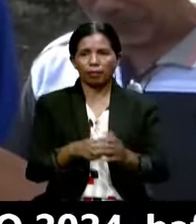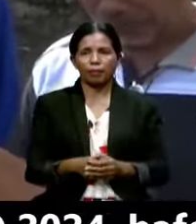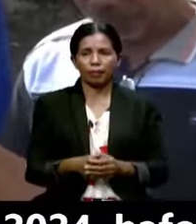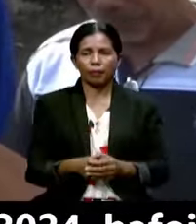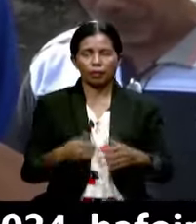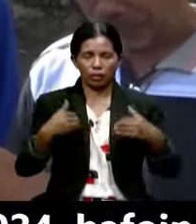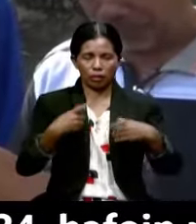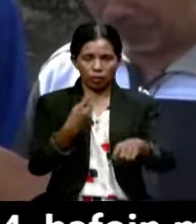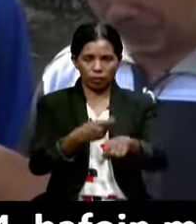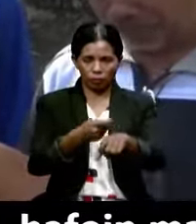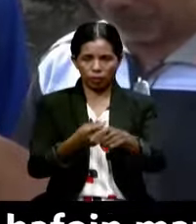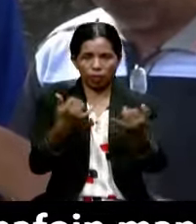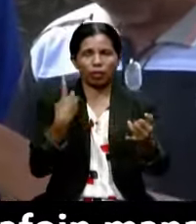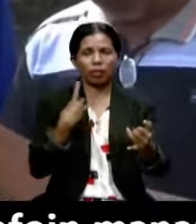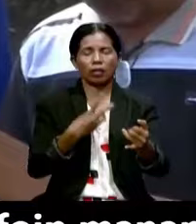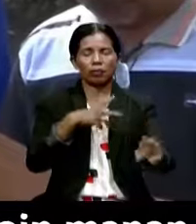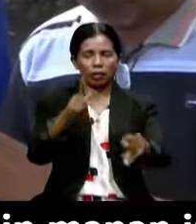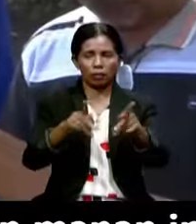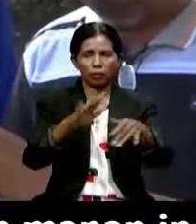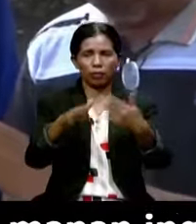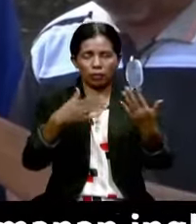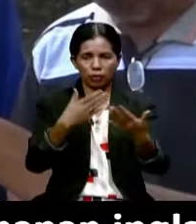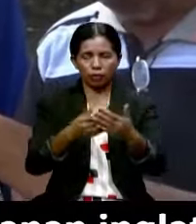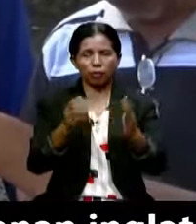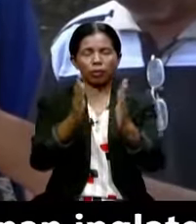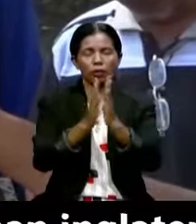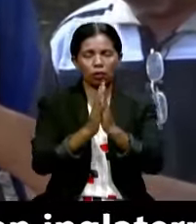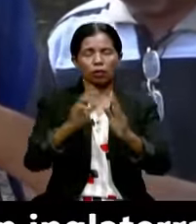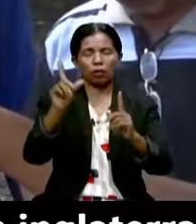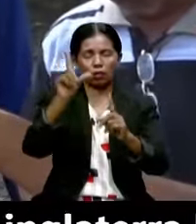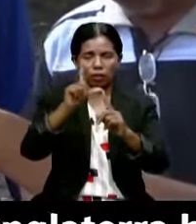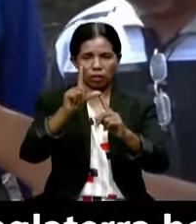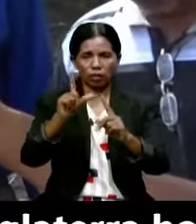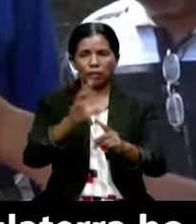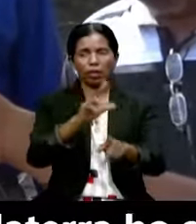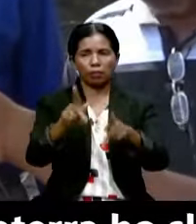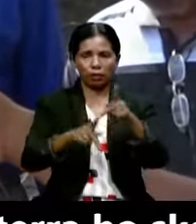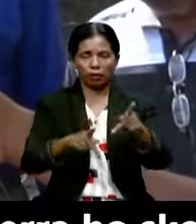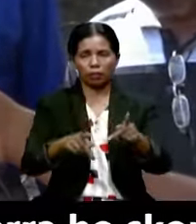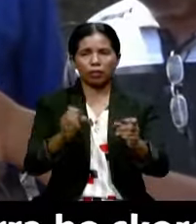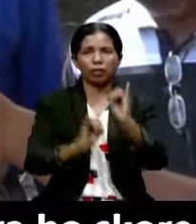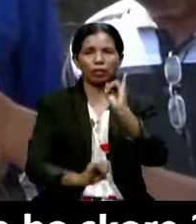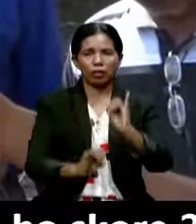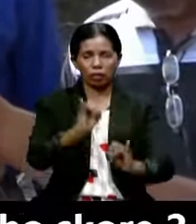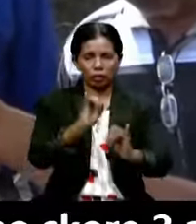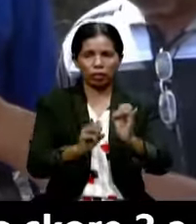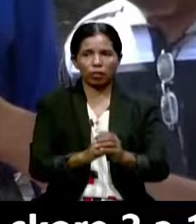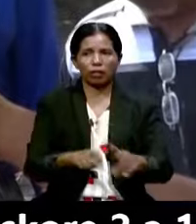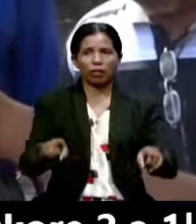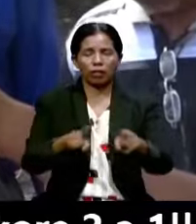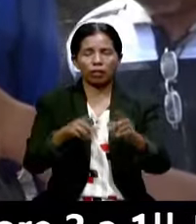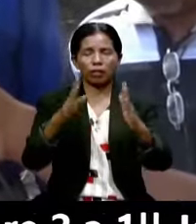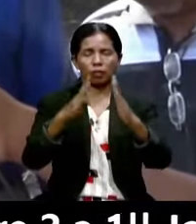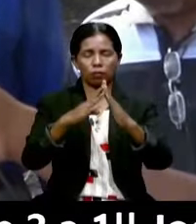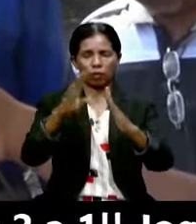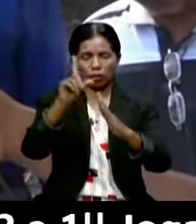ia momentu ne mas ami komunidade o liana I fatin ne anesa fatin ida ke individu o anesa umalisan